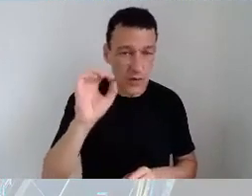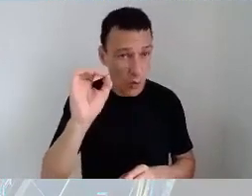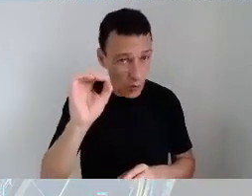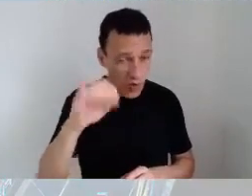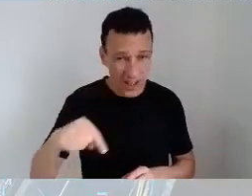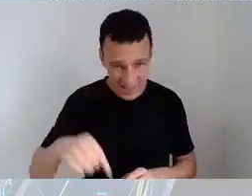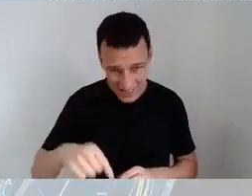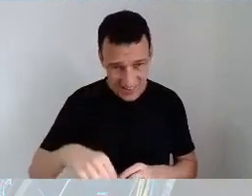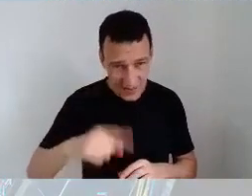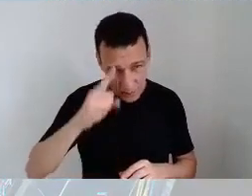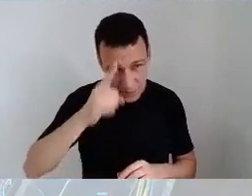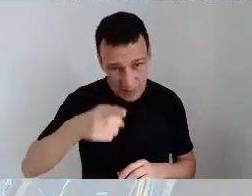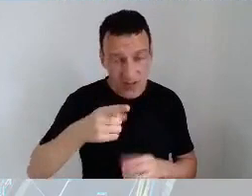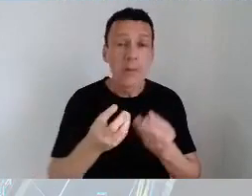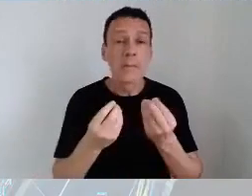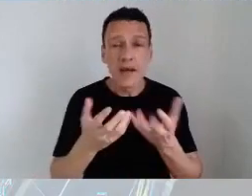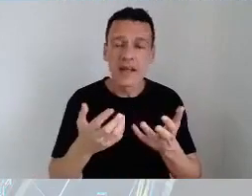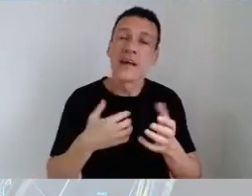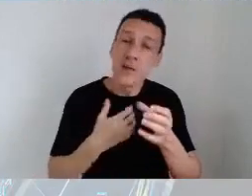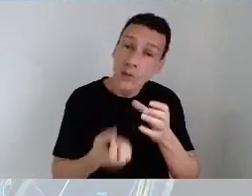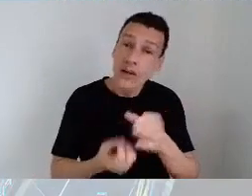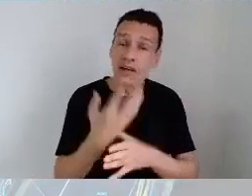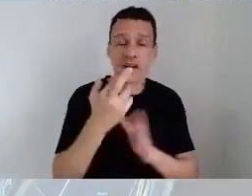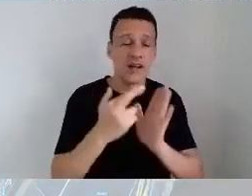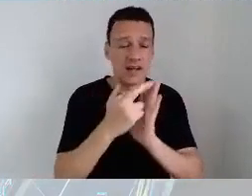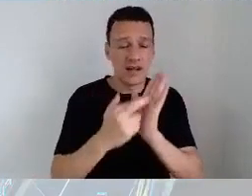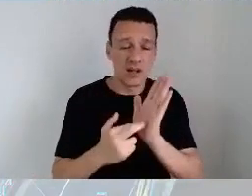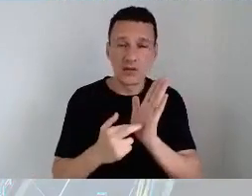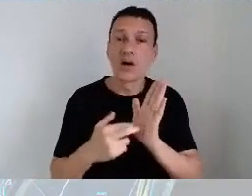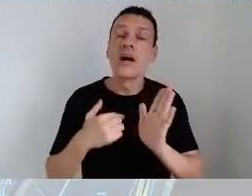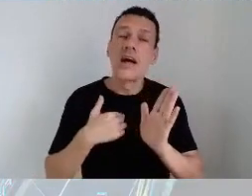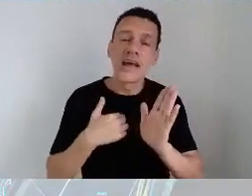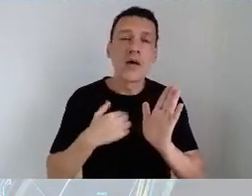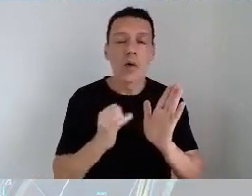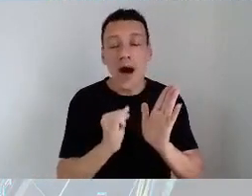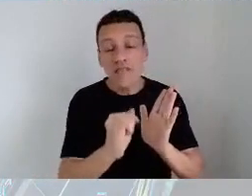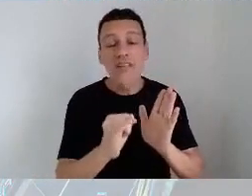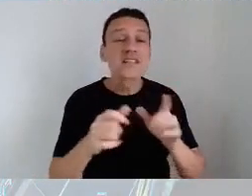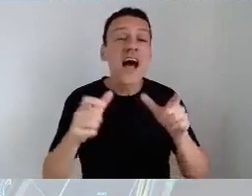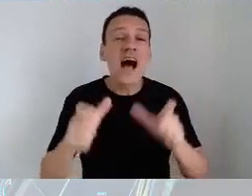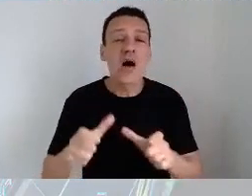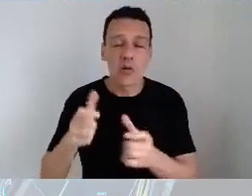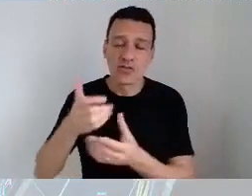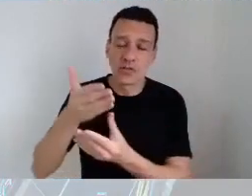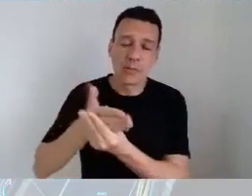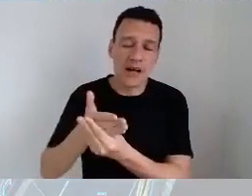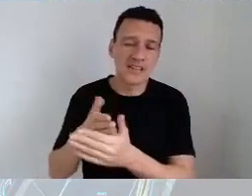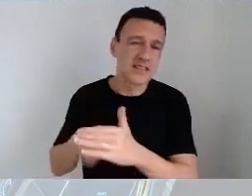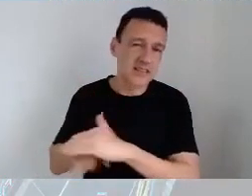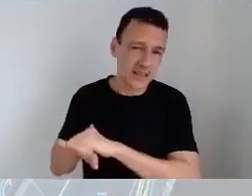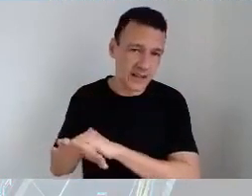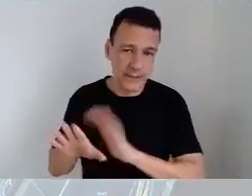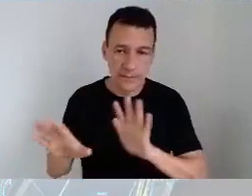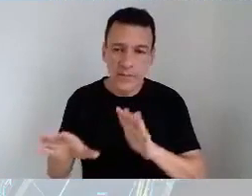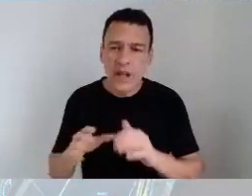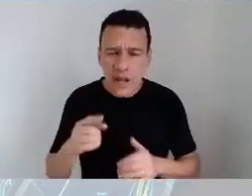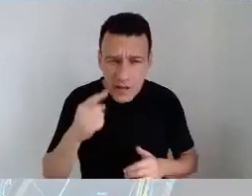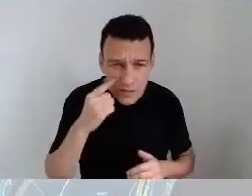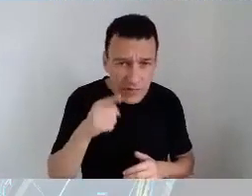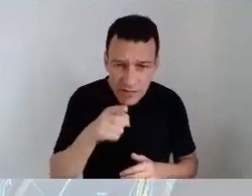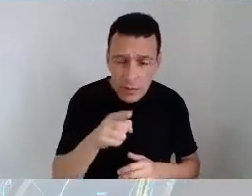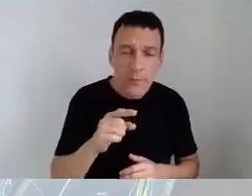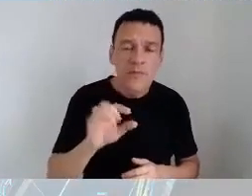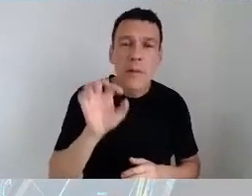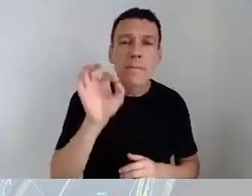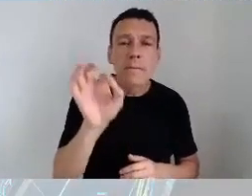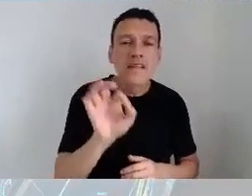um relatório e vou indicar aonde é a pasta do relatório. Aqui, está vendo que ele está dando um percentual de erro alto.